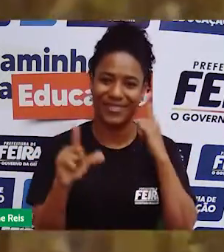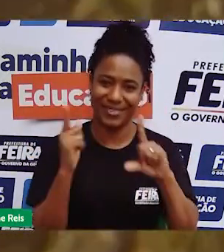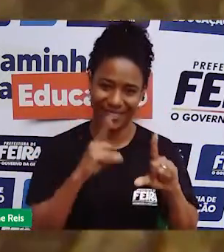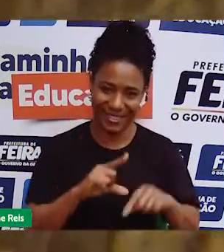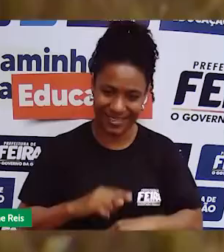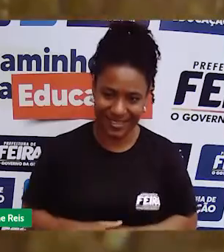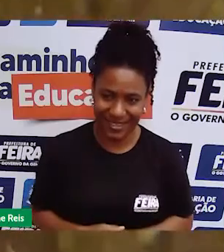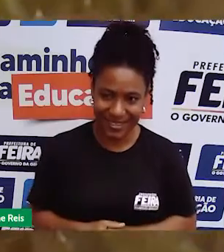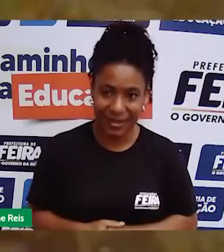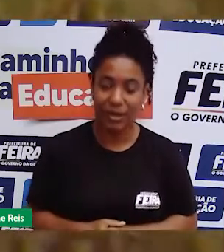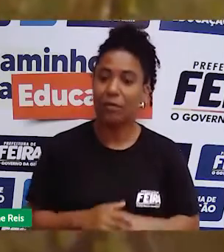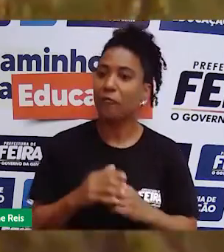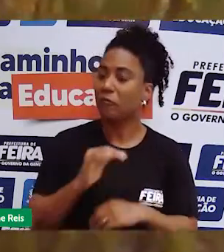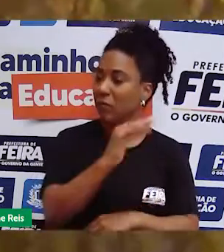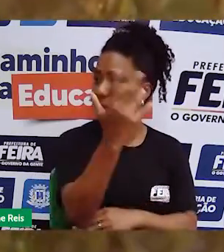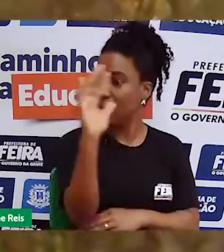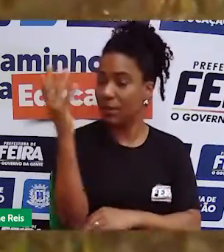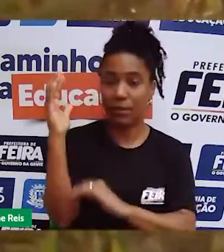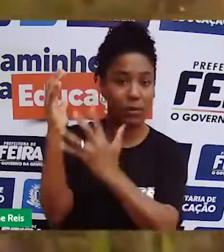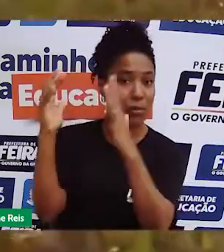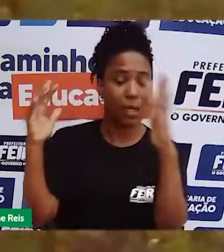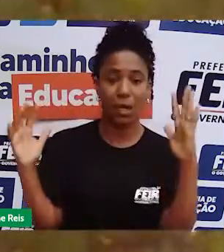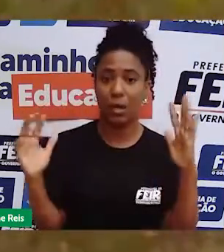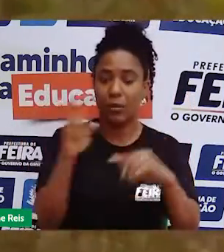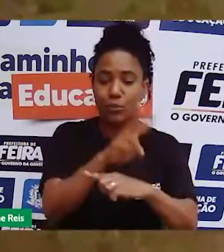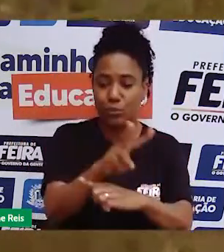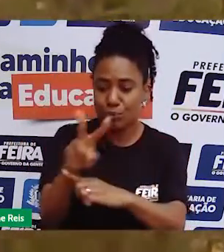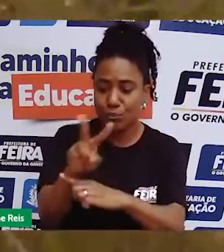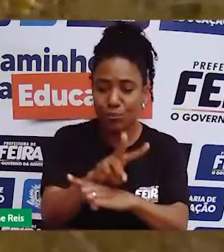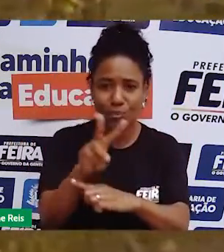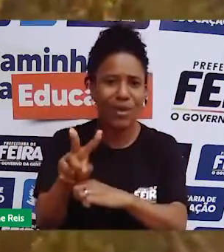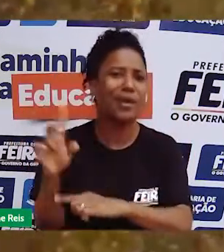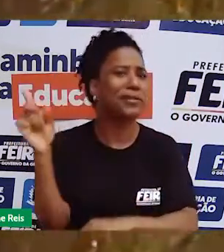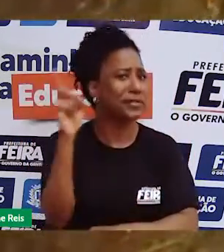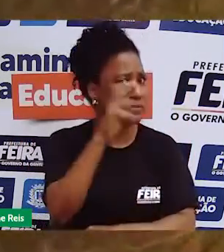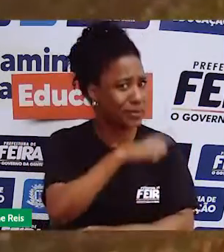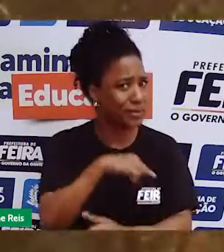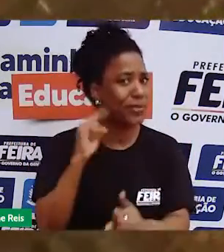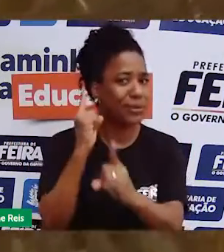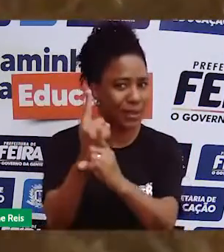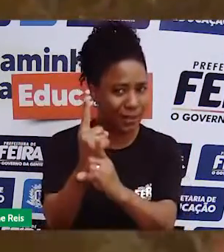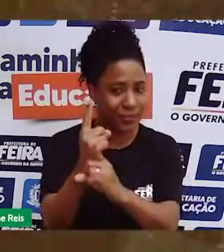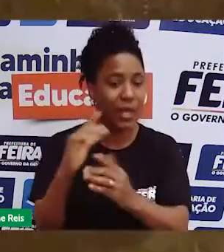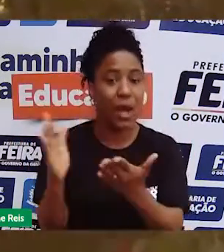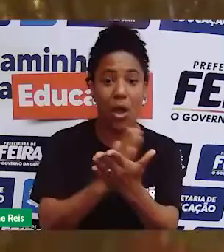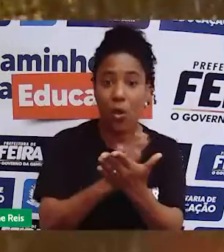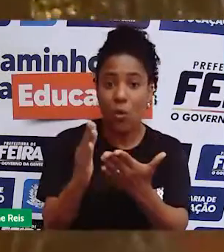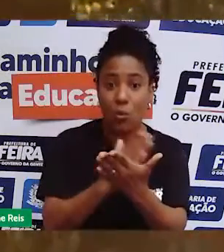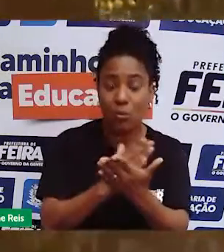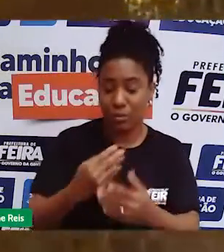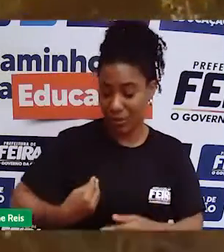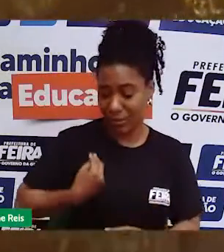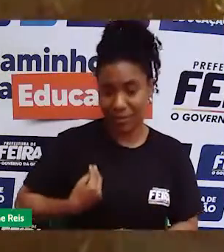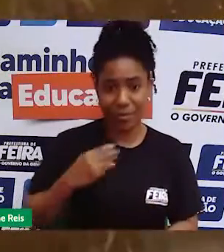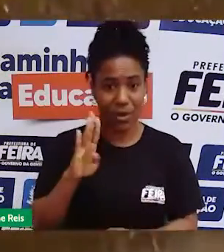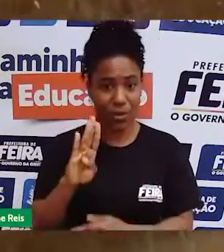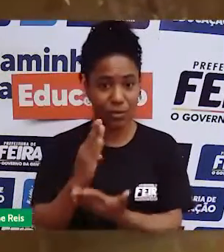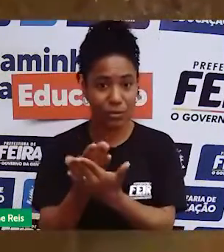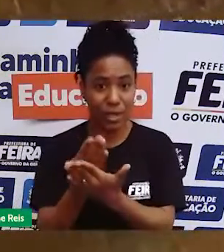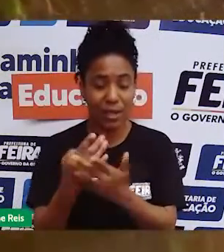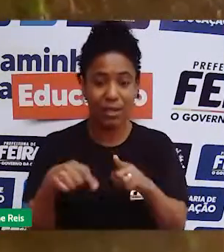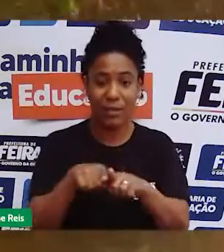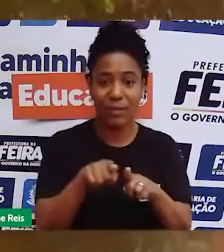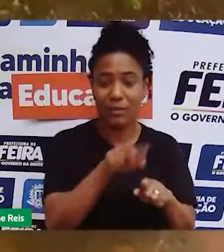preservadas, são cada vez mais difíceis de encontrar. De acordo com biólogos e ambientalistas, apenas 2% da Caatinga